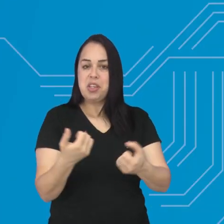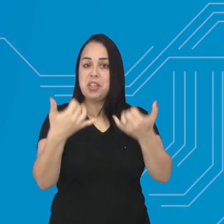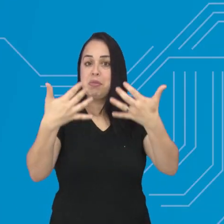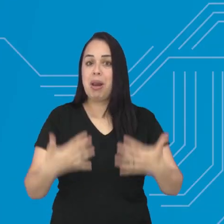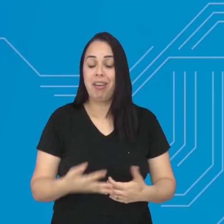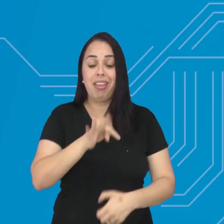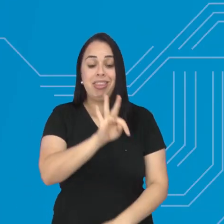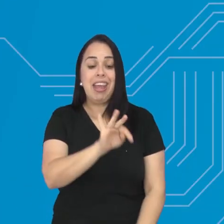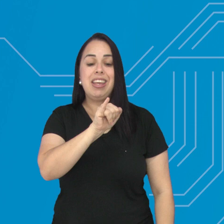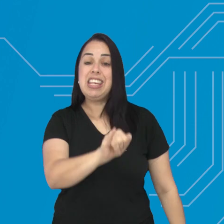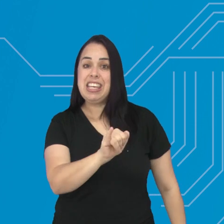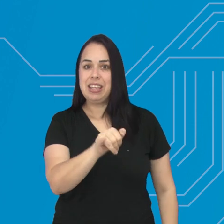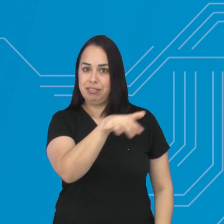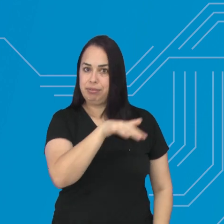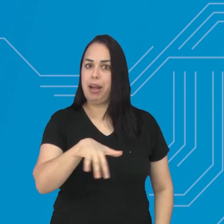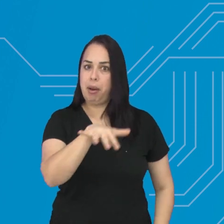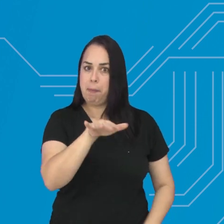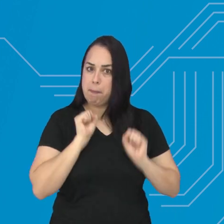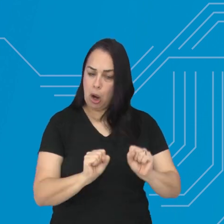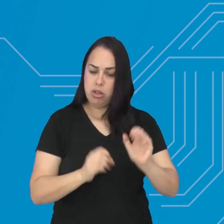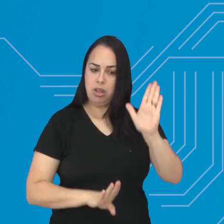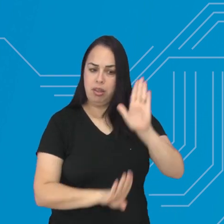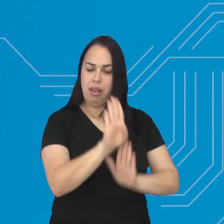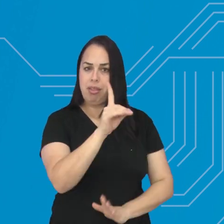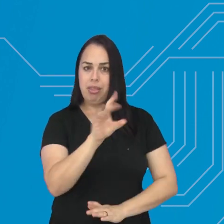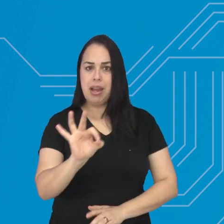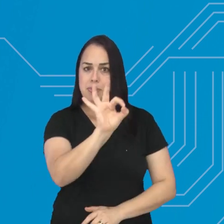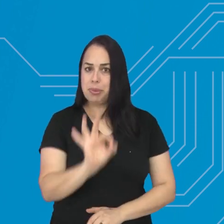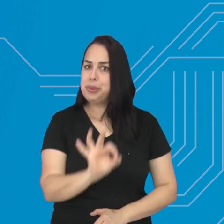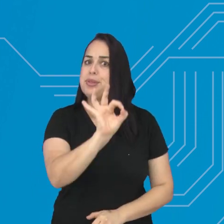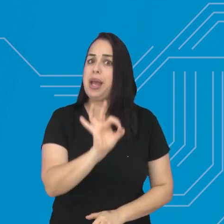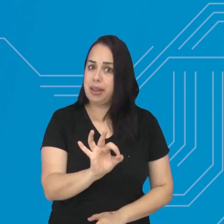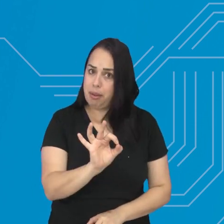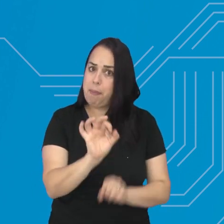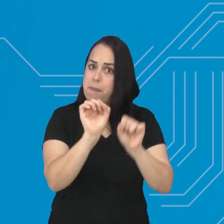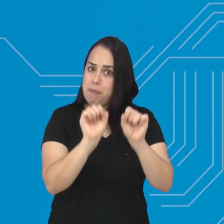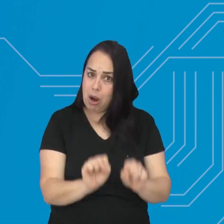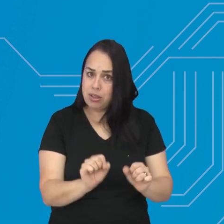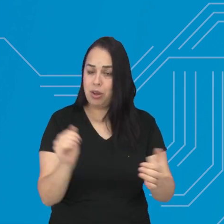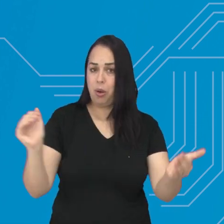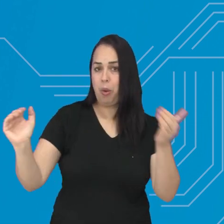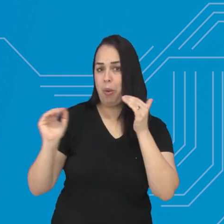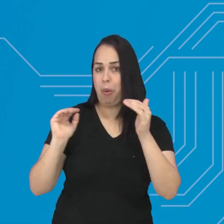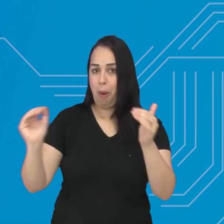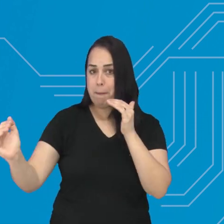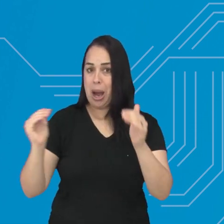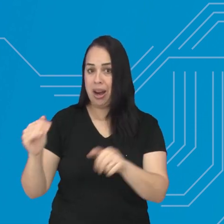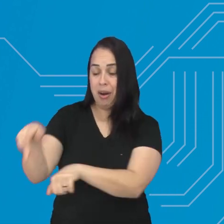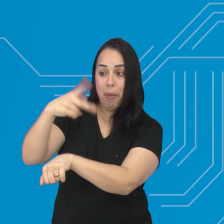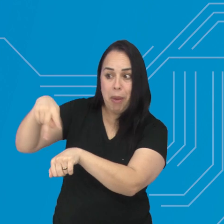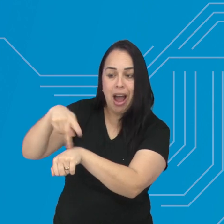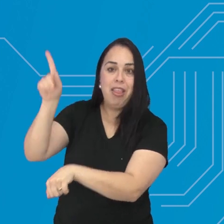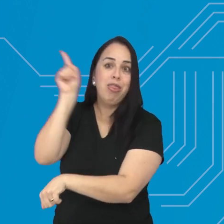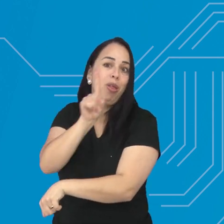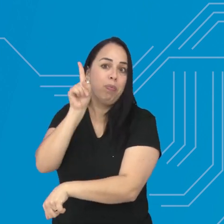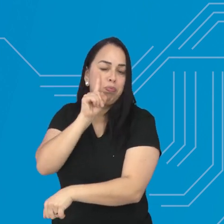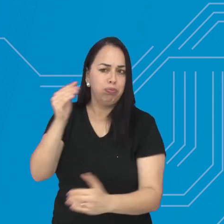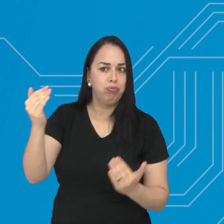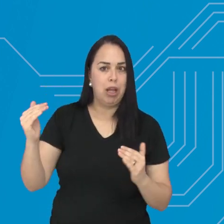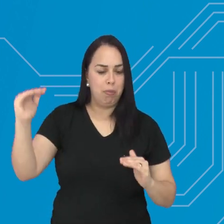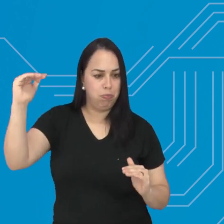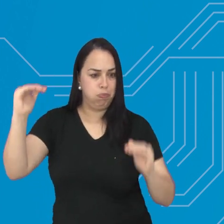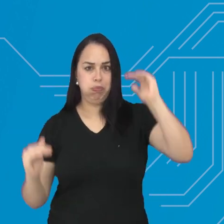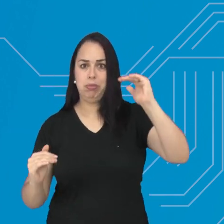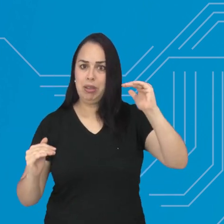setor de TI no Brasil pode crescer esse ano mais de 10% e superar a média de crescimento até mesmo dos